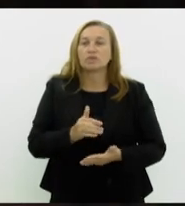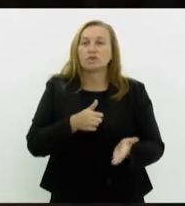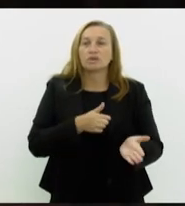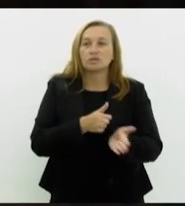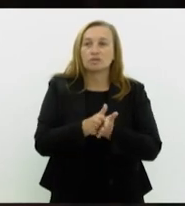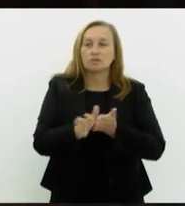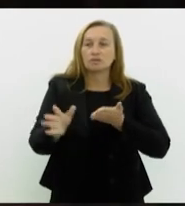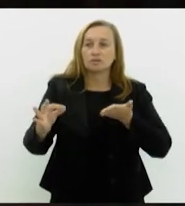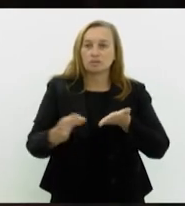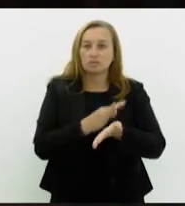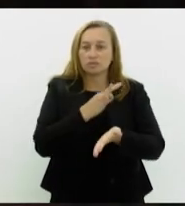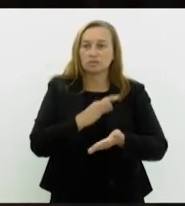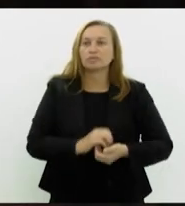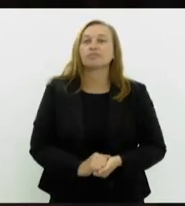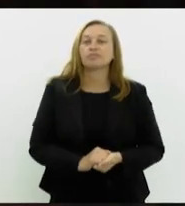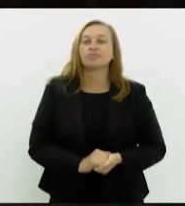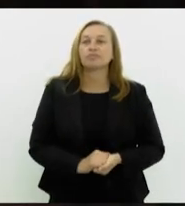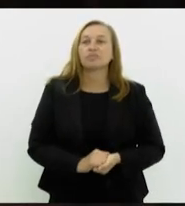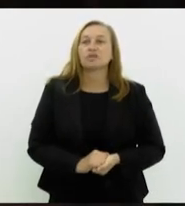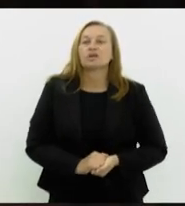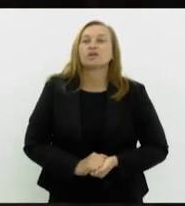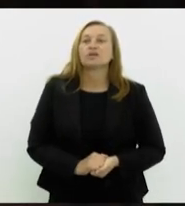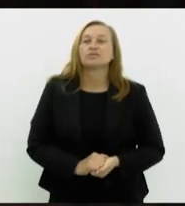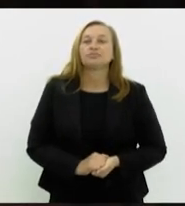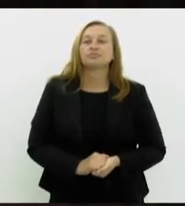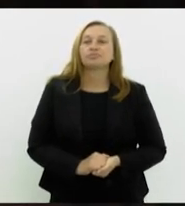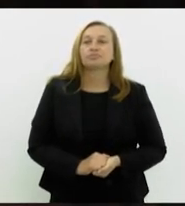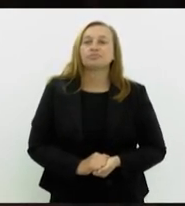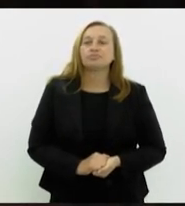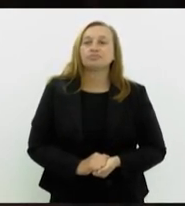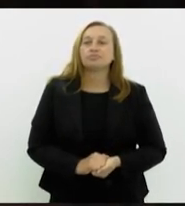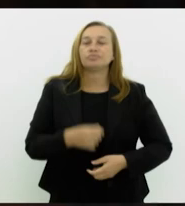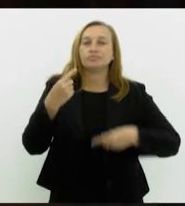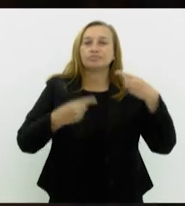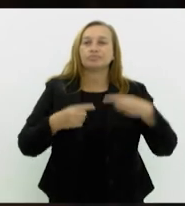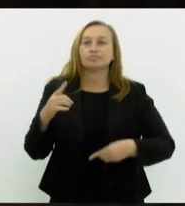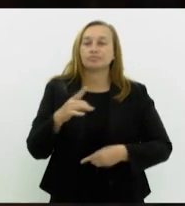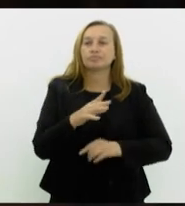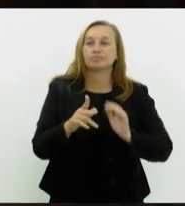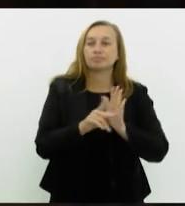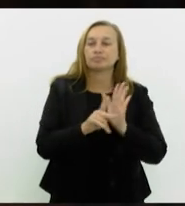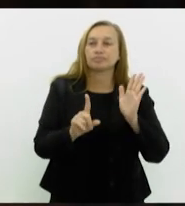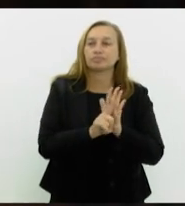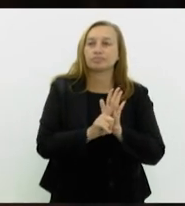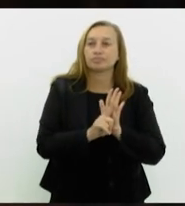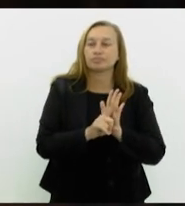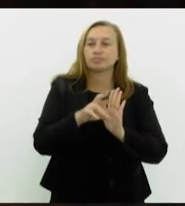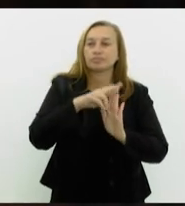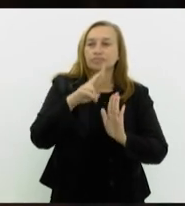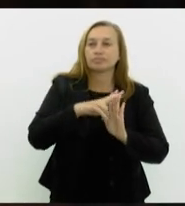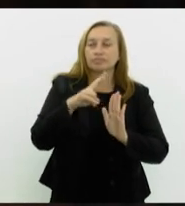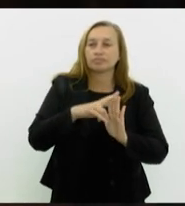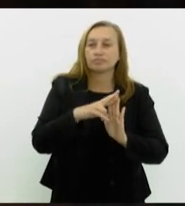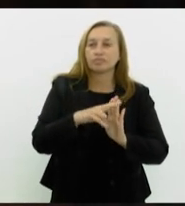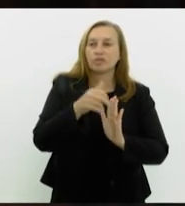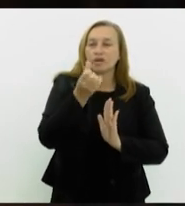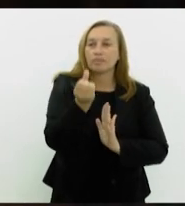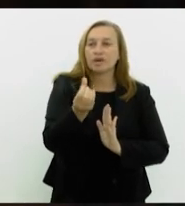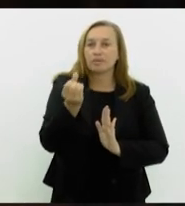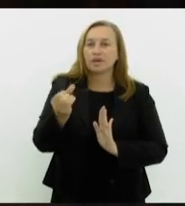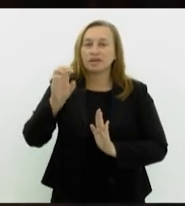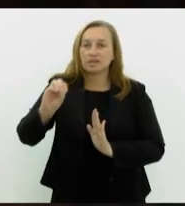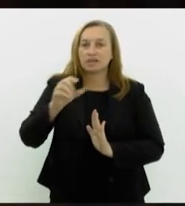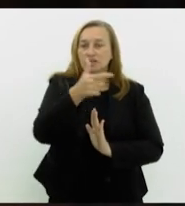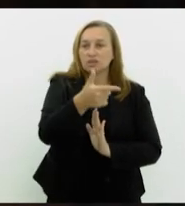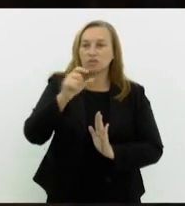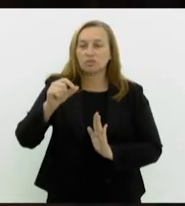à promulgação. Em regime de urgência, em discussão única, projeto de resolução número 660